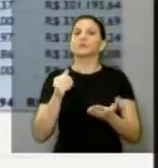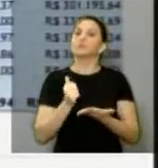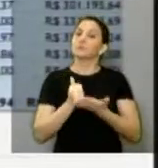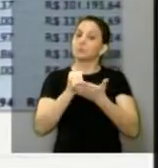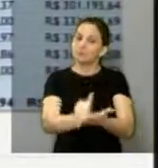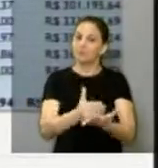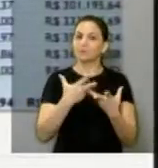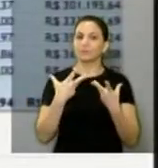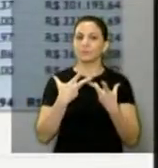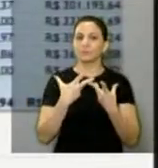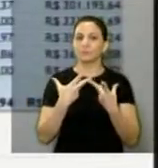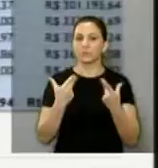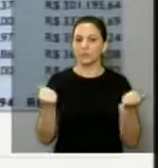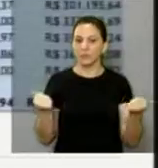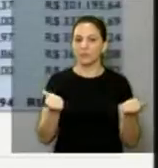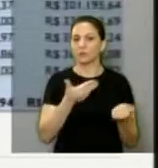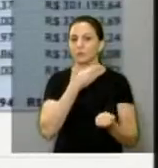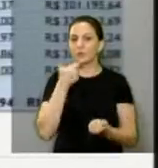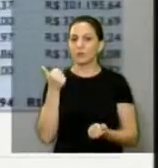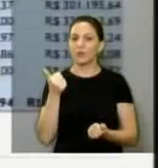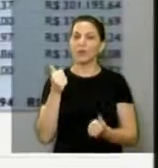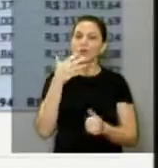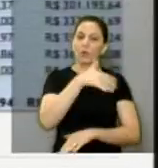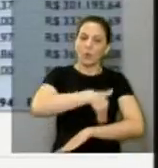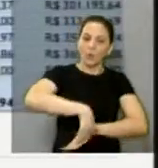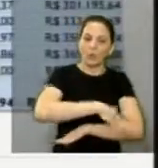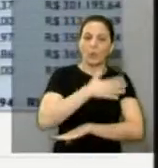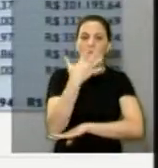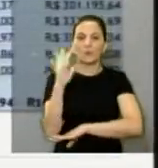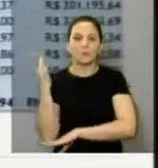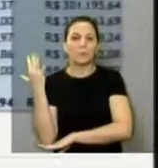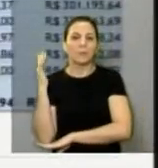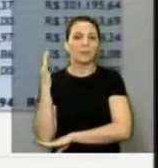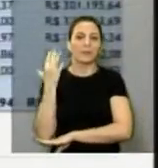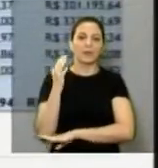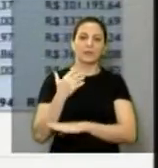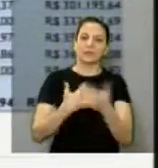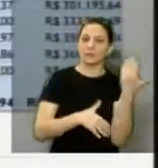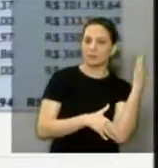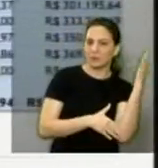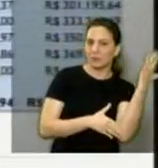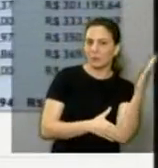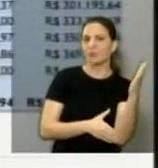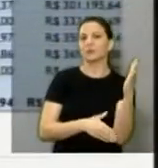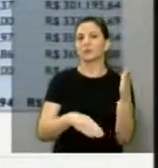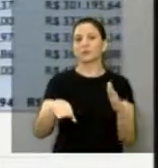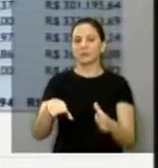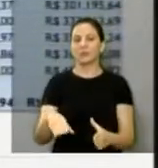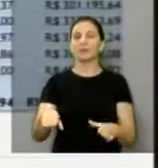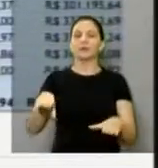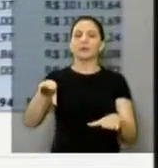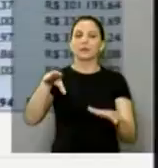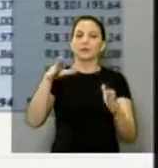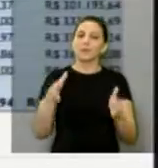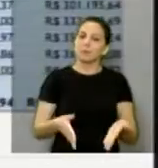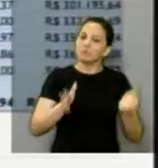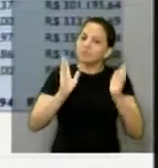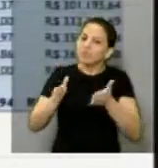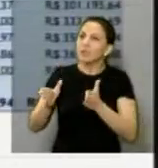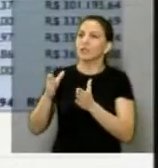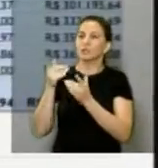Você paga aqui as ruas e praças. Como a prefeitura está com o prédio da prefeitura e os prédios alugados da prefeitura, em atraso, ela